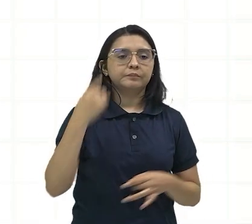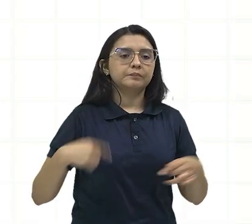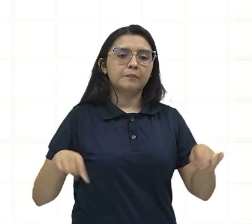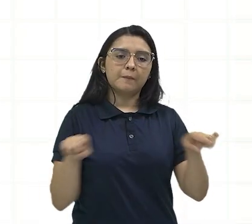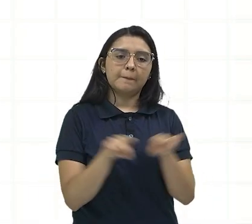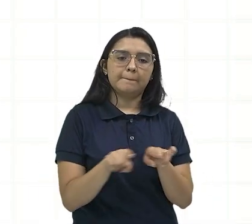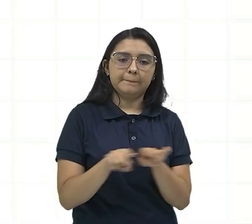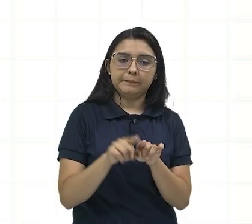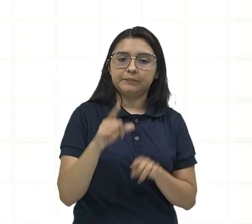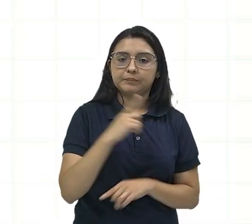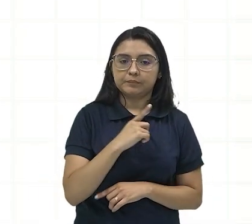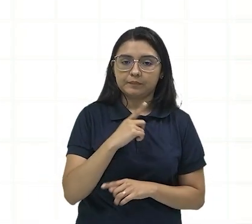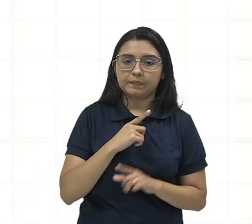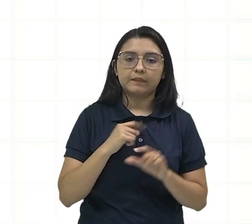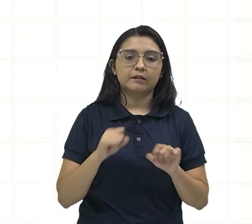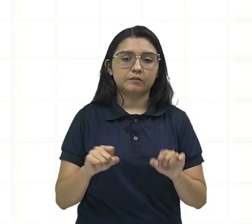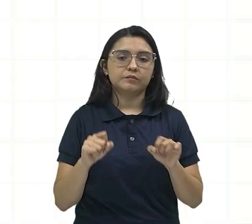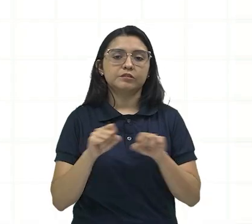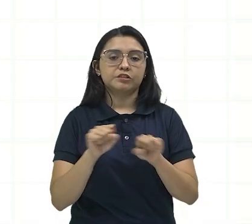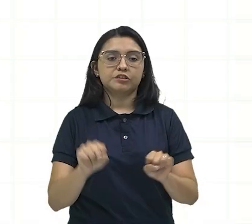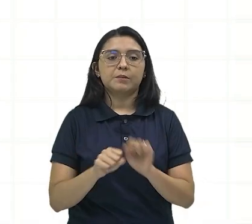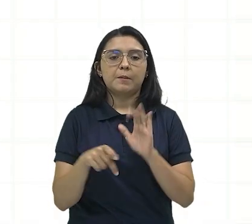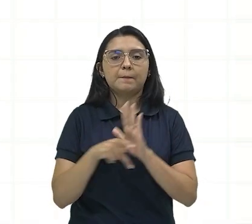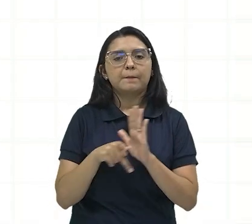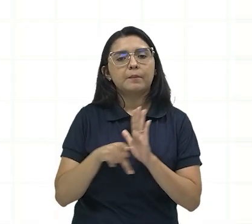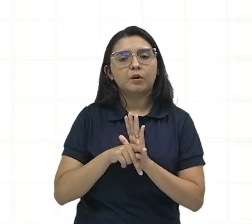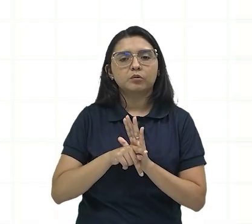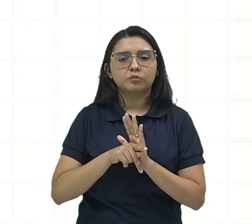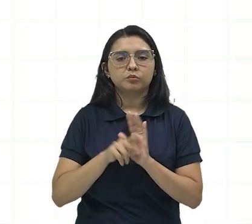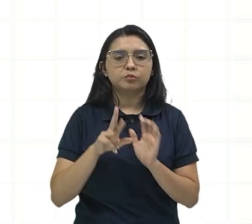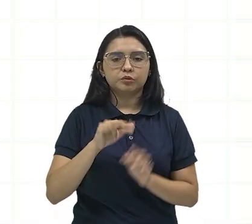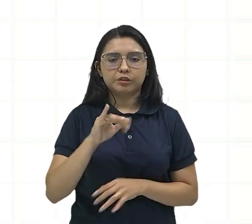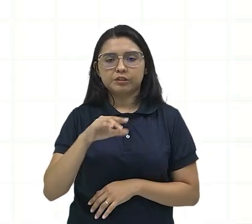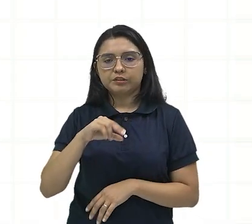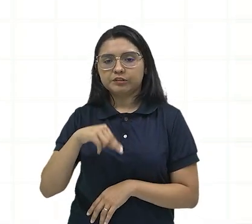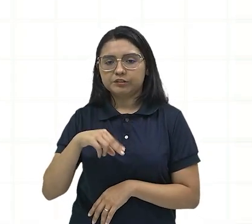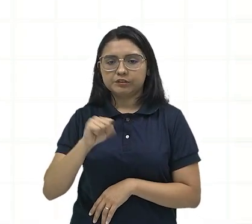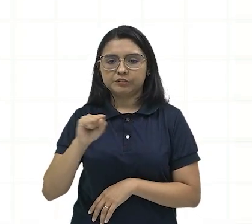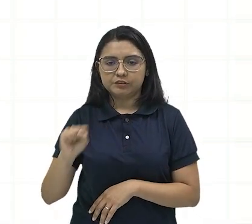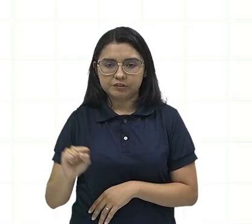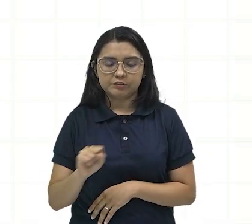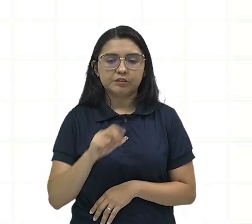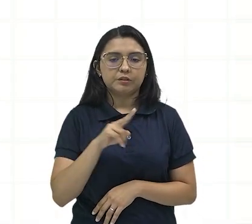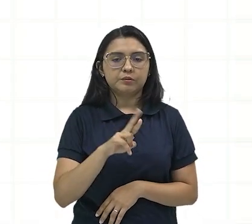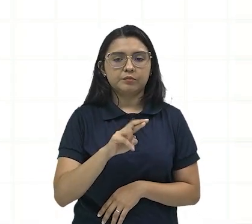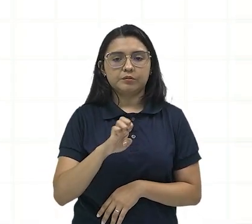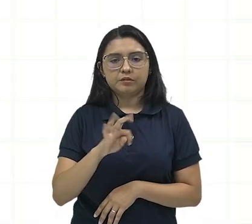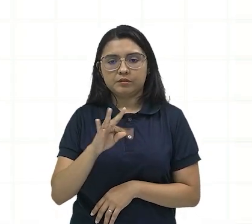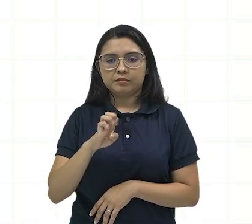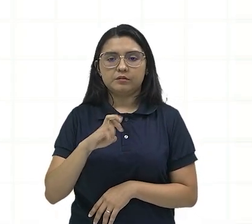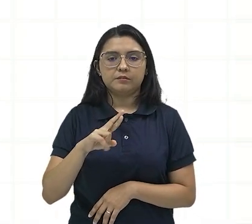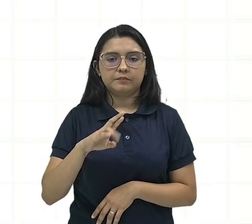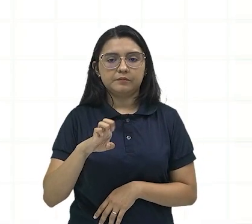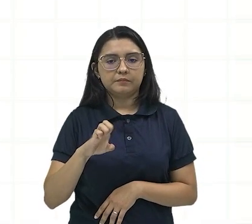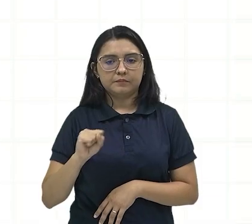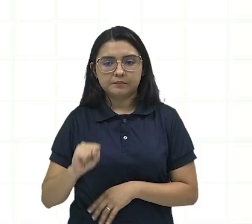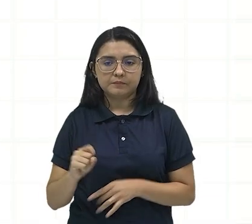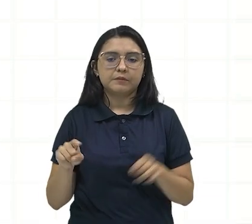Também nós temos o sistema urinário, que é formado por rins, uréteres,